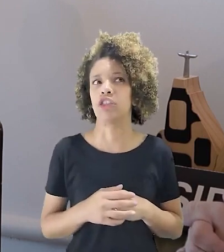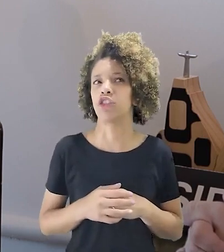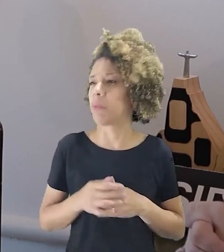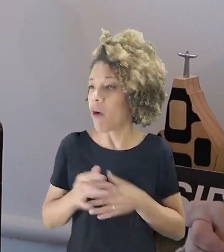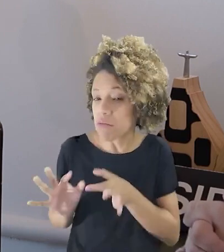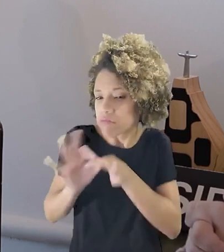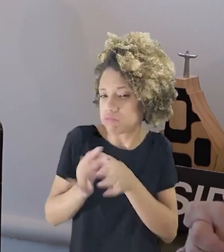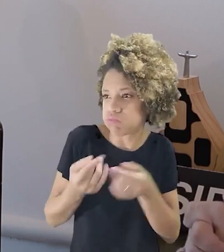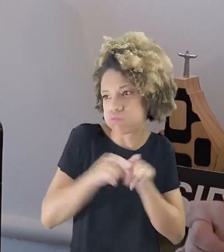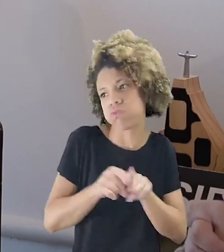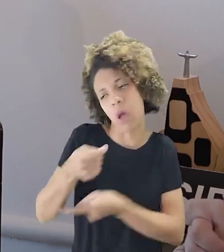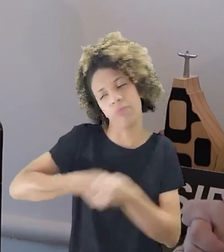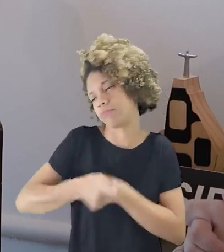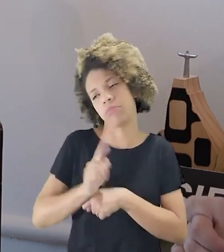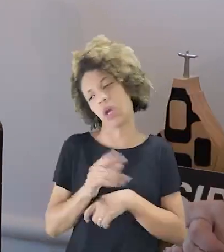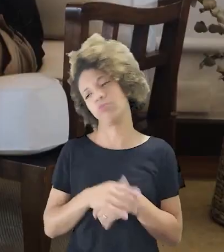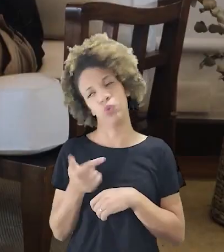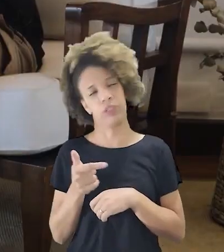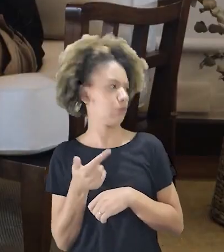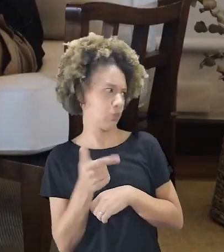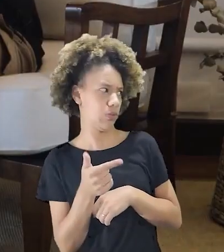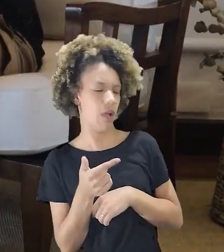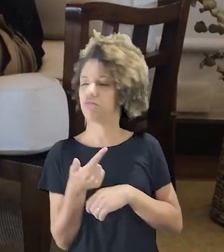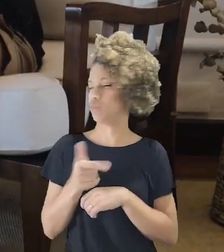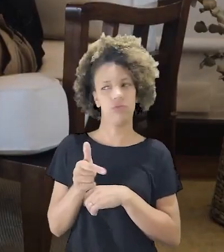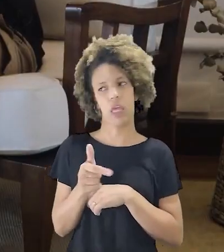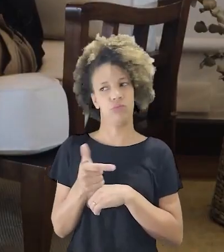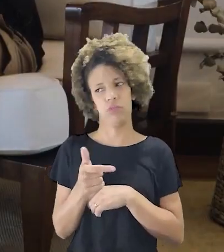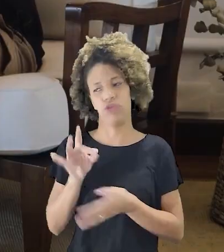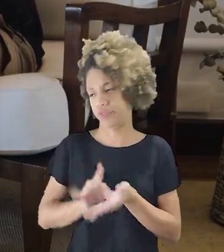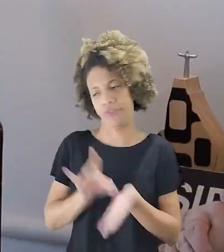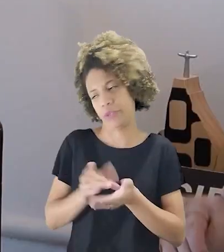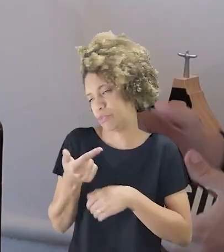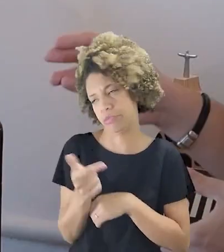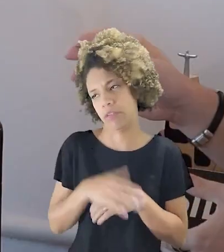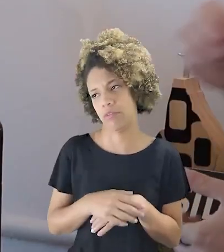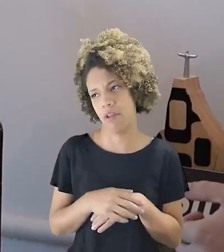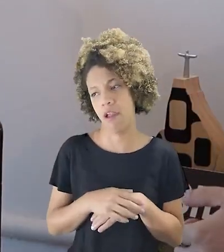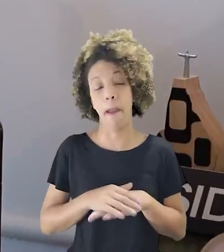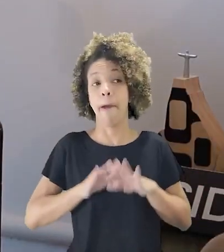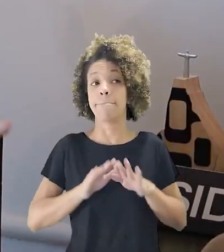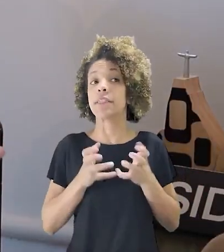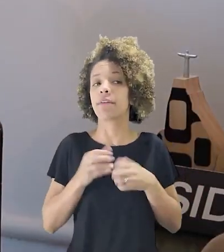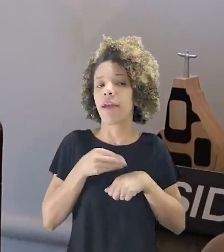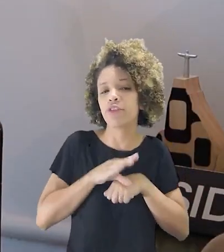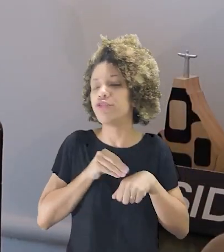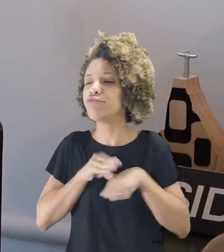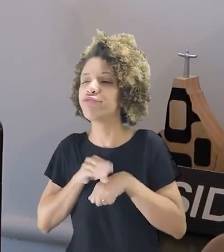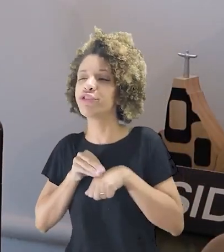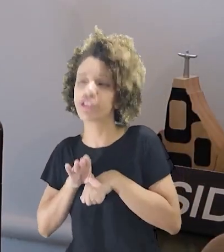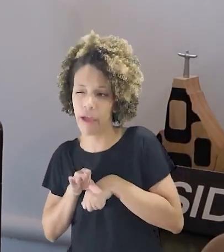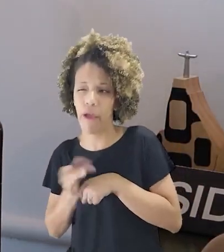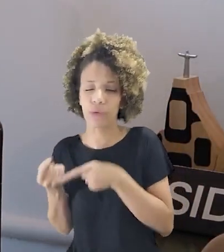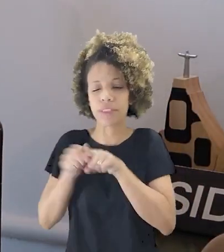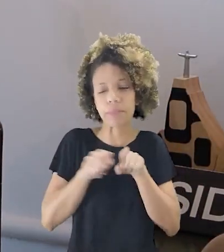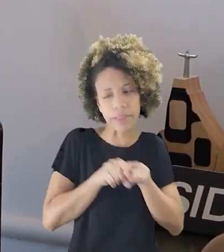firmemente ligados a nenhum grupo de milícia, não. Não vê. Não tem isso. Não tem. De fato, não tem. Mas eles querem indicar